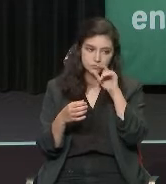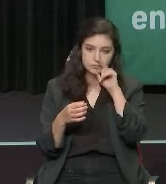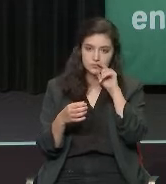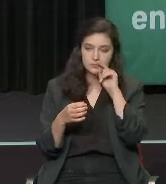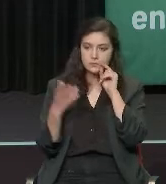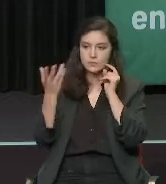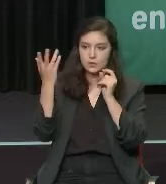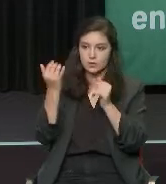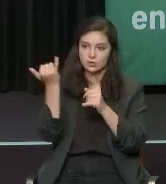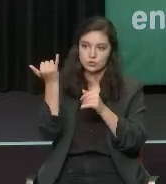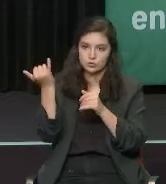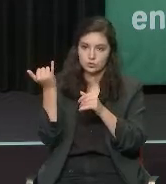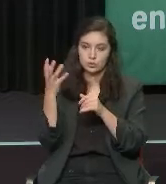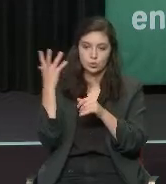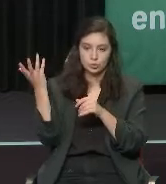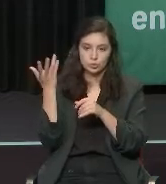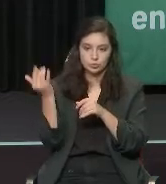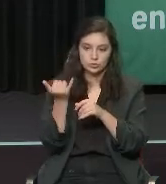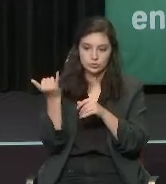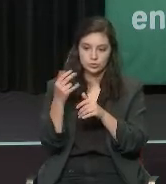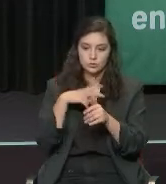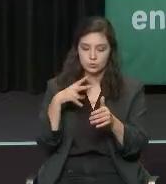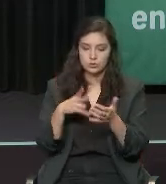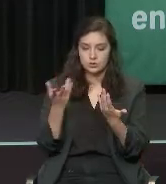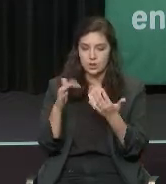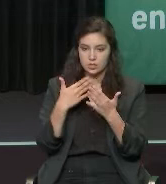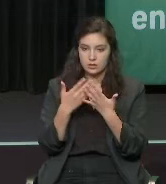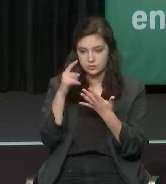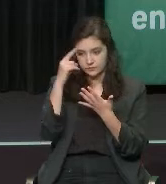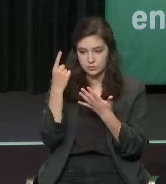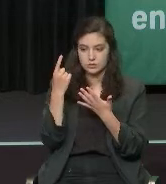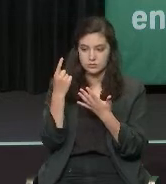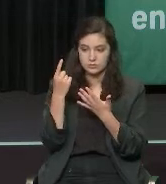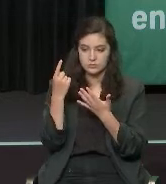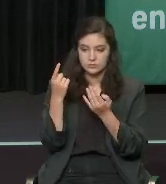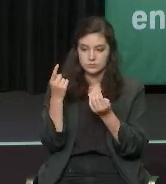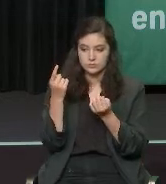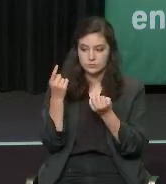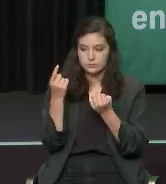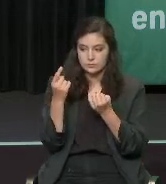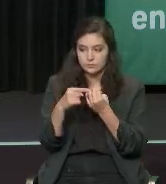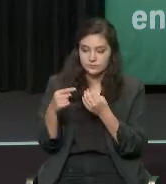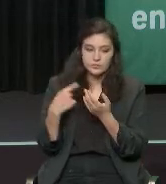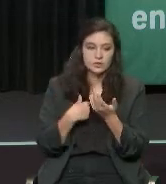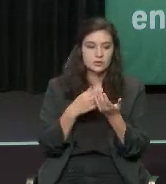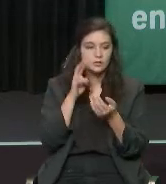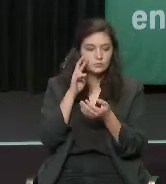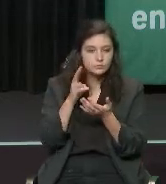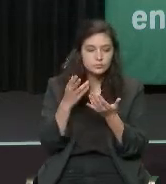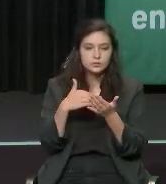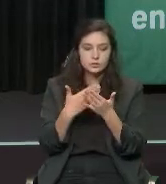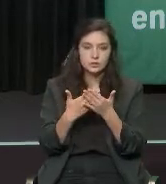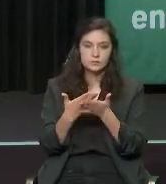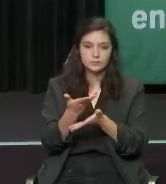nesta cultura institucional portuguesa, têm sempre a dificuldade de aparecerem e serem observadas como o núcleo de